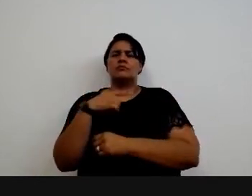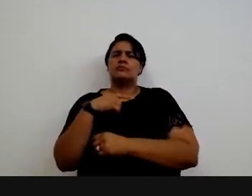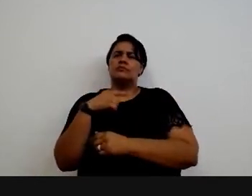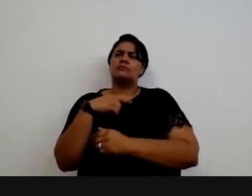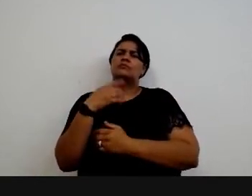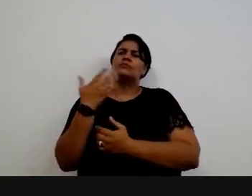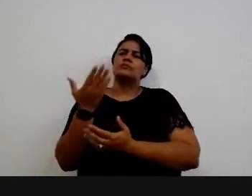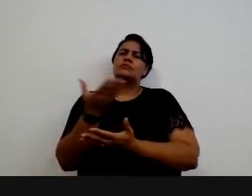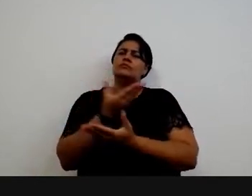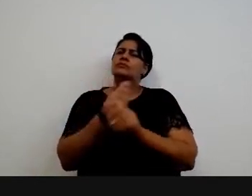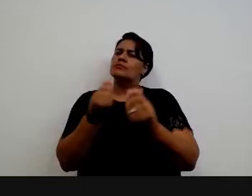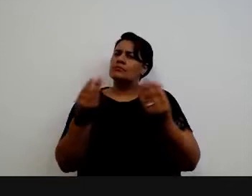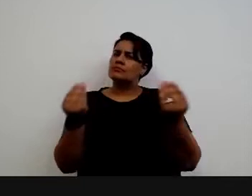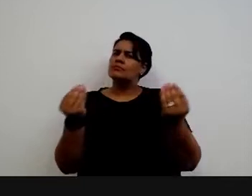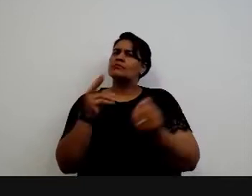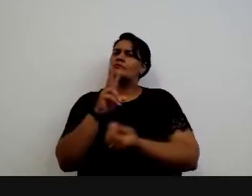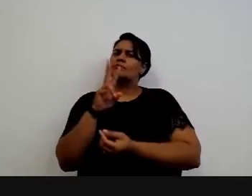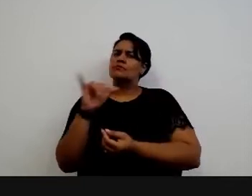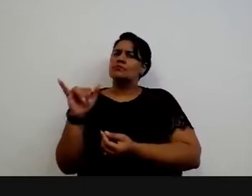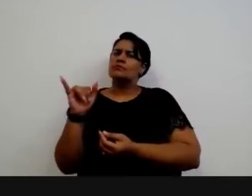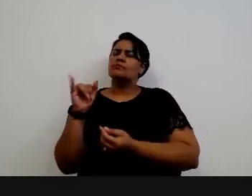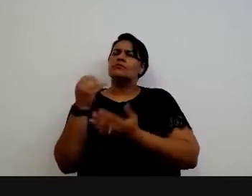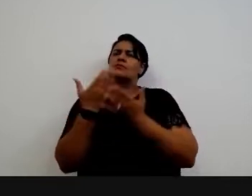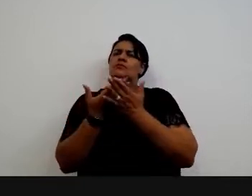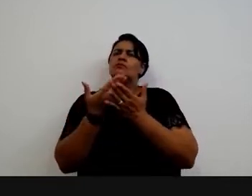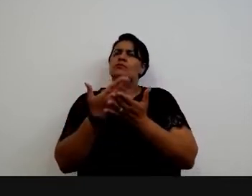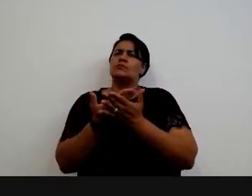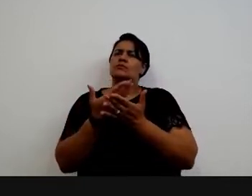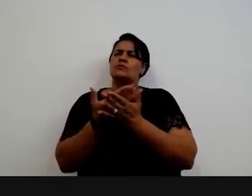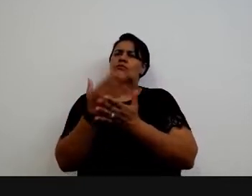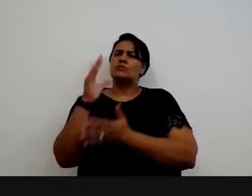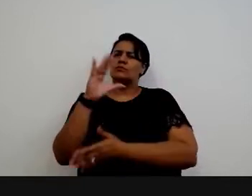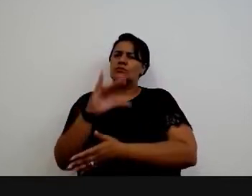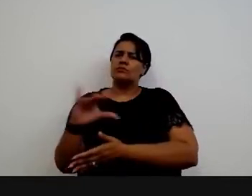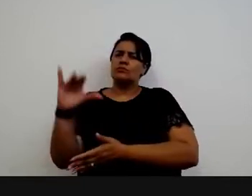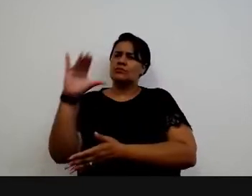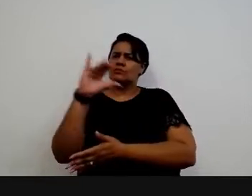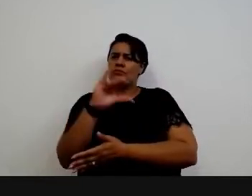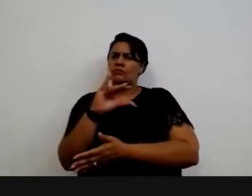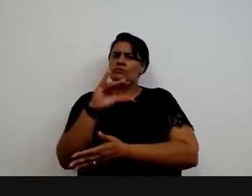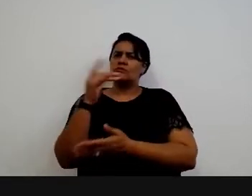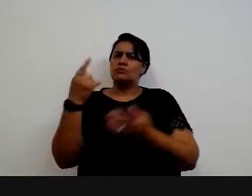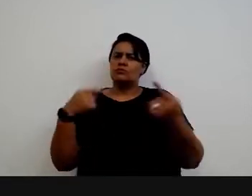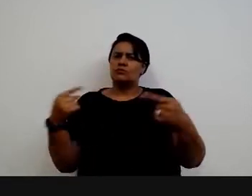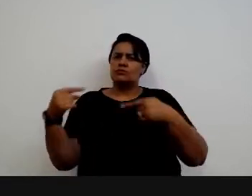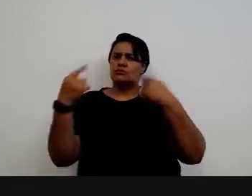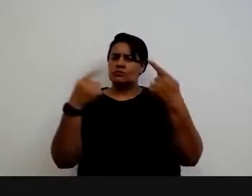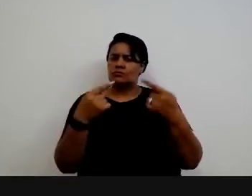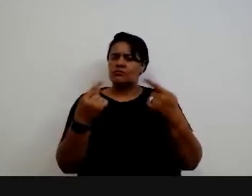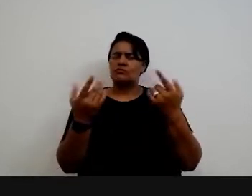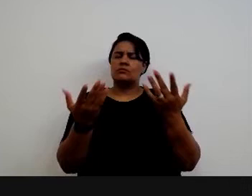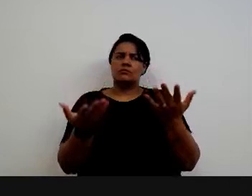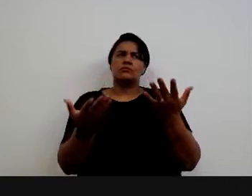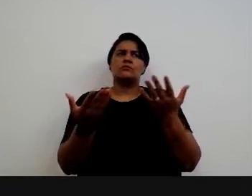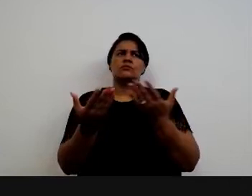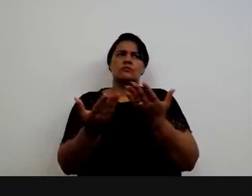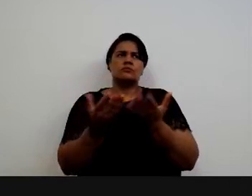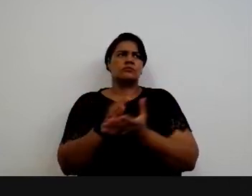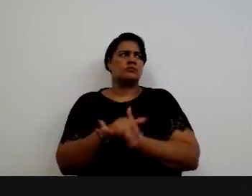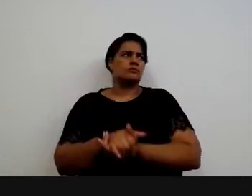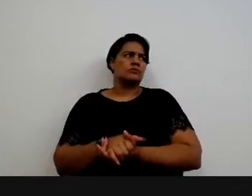temática. Muitos vão para o estudo da ciência política, do direito, né, das áreas que